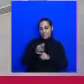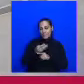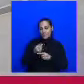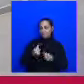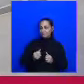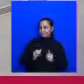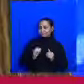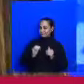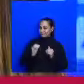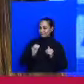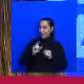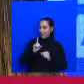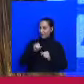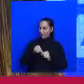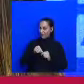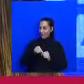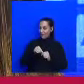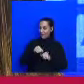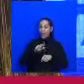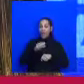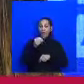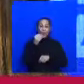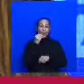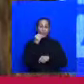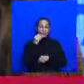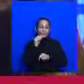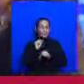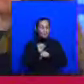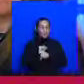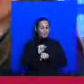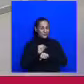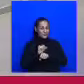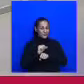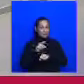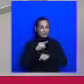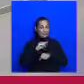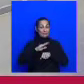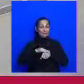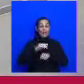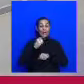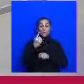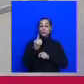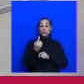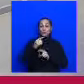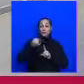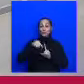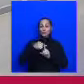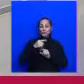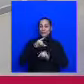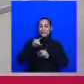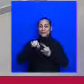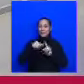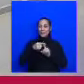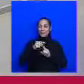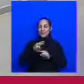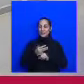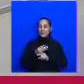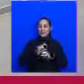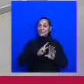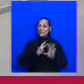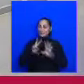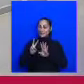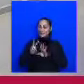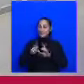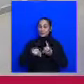milionário. É, chegou a chance que você esperava. Teremos mais um sorteio da Mais Milionária por semana. Agora,